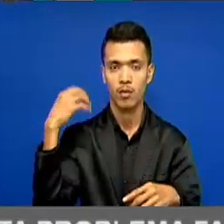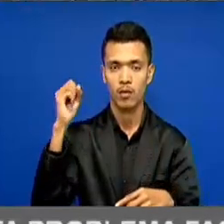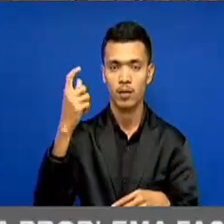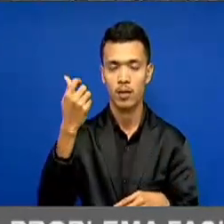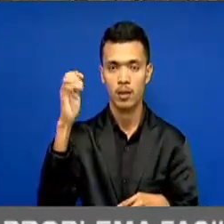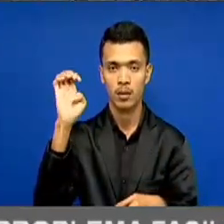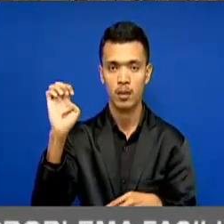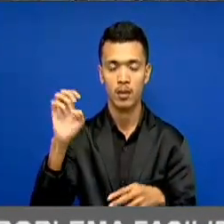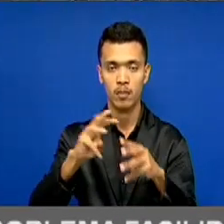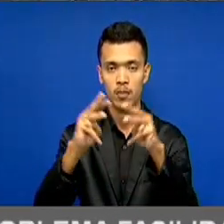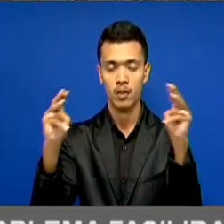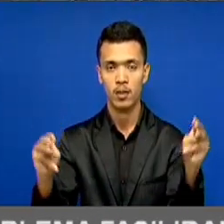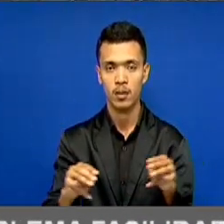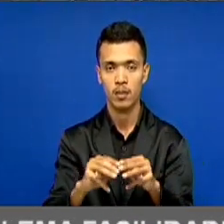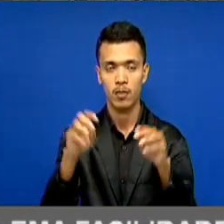Se tirar o cartão eleitoral.